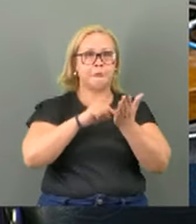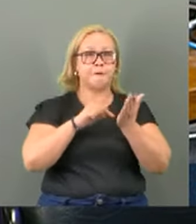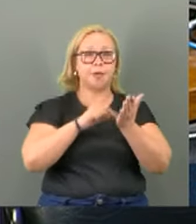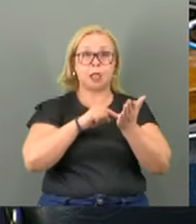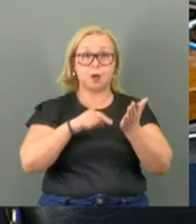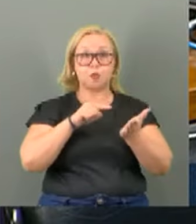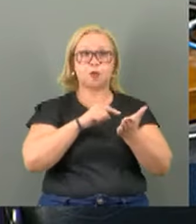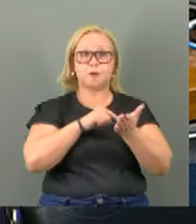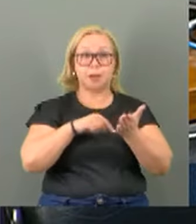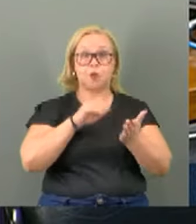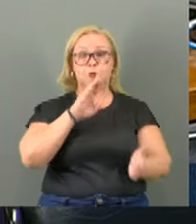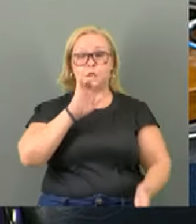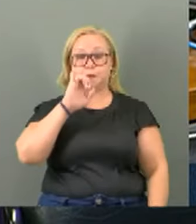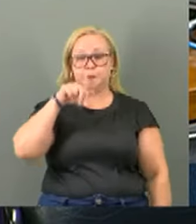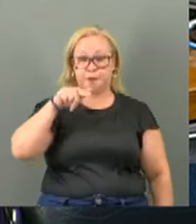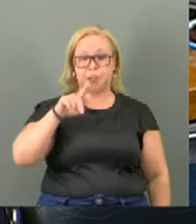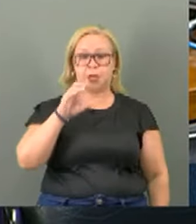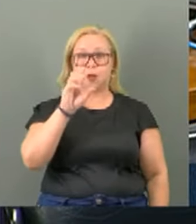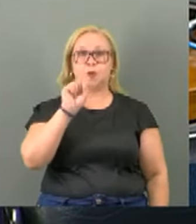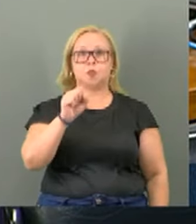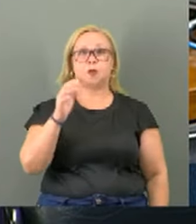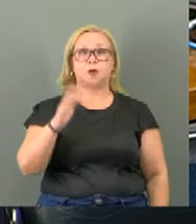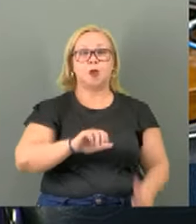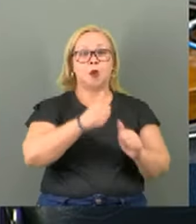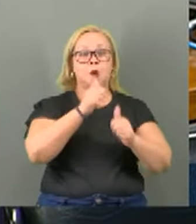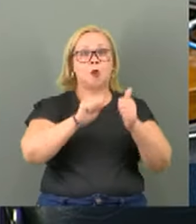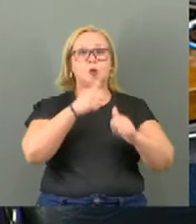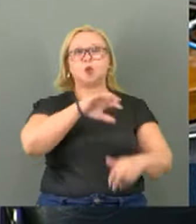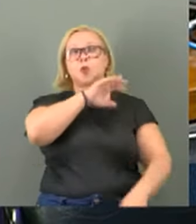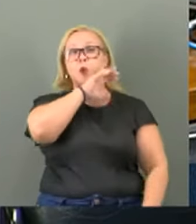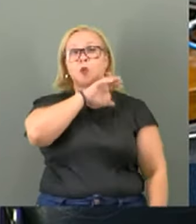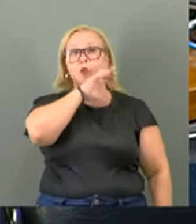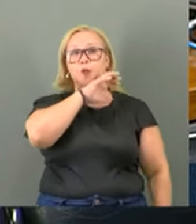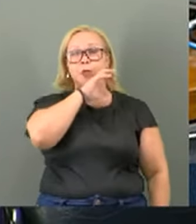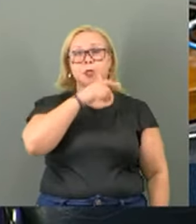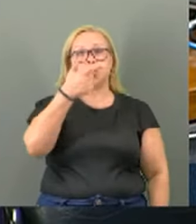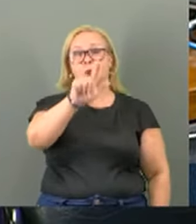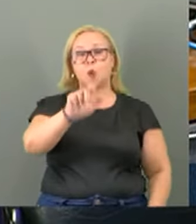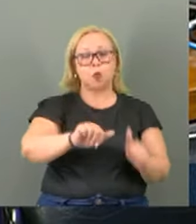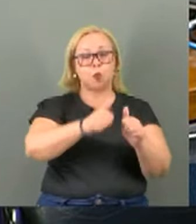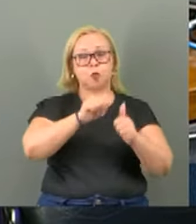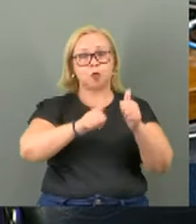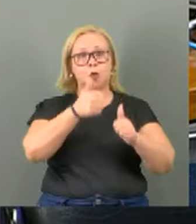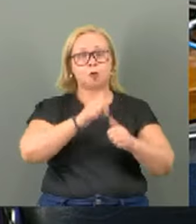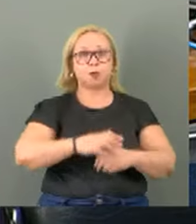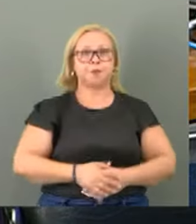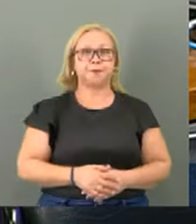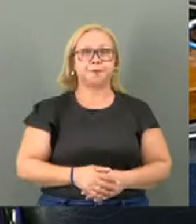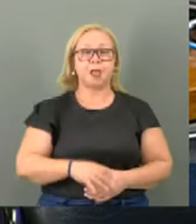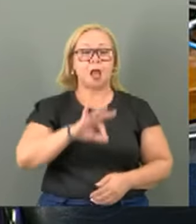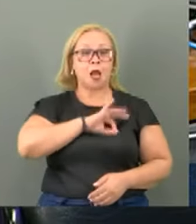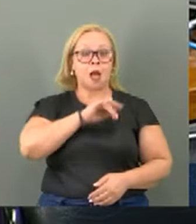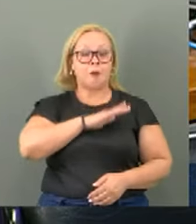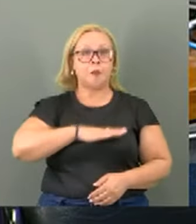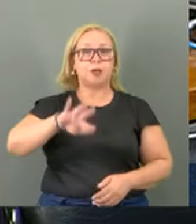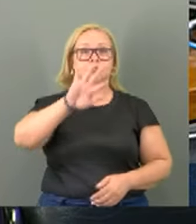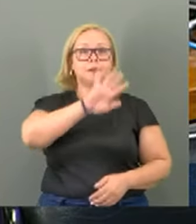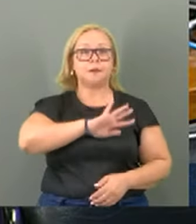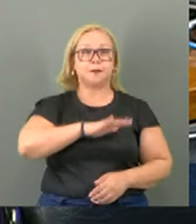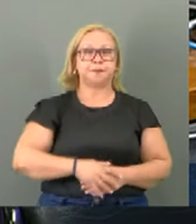1000 bingos físicos, jogo do bicho, entre outras formas de jogatina. A Polícia Federal, através